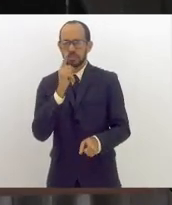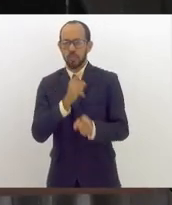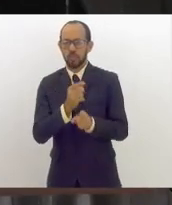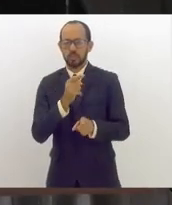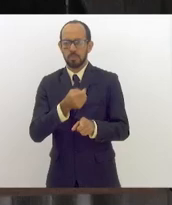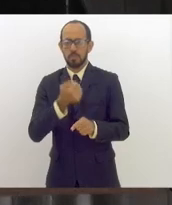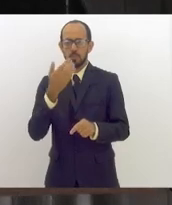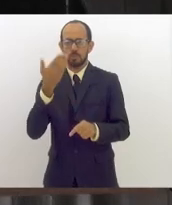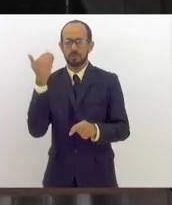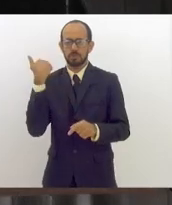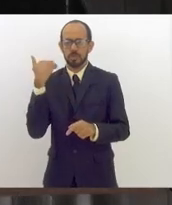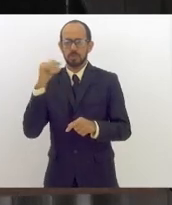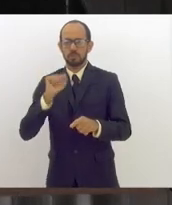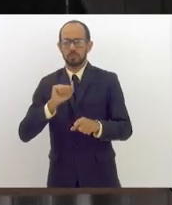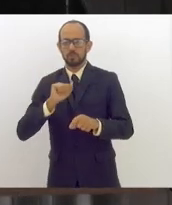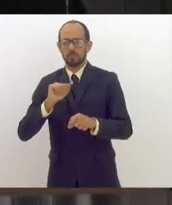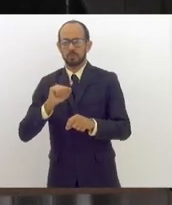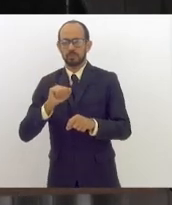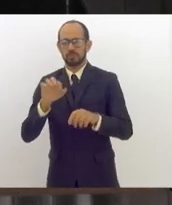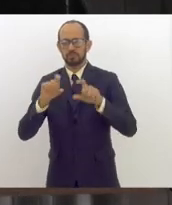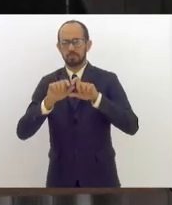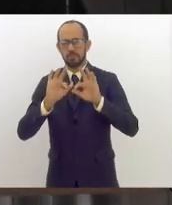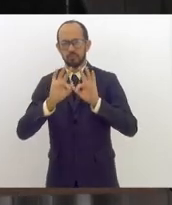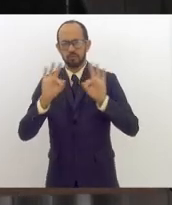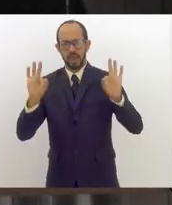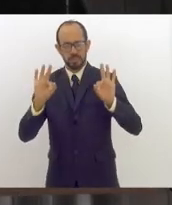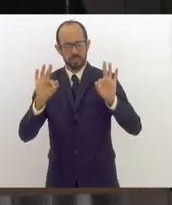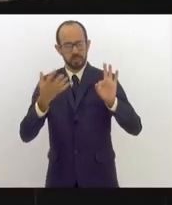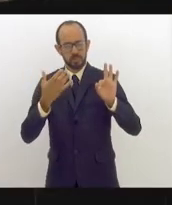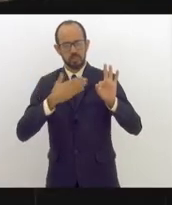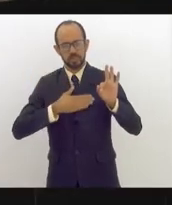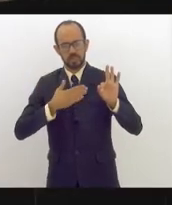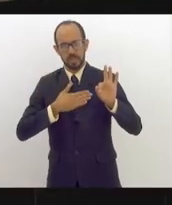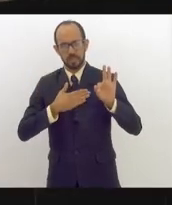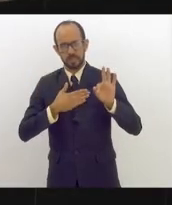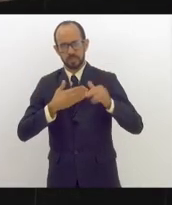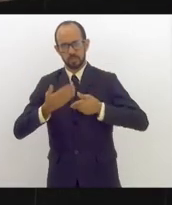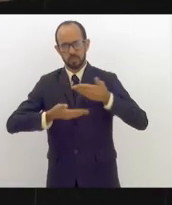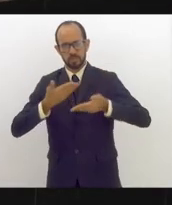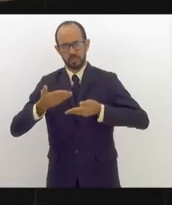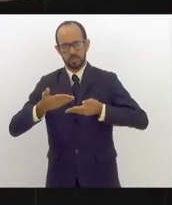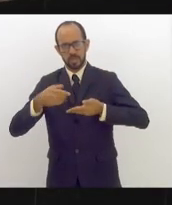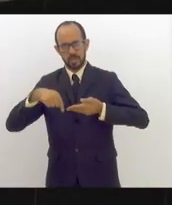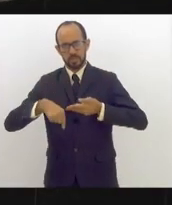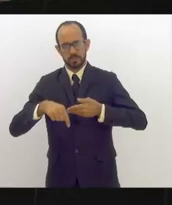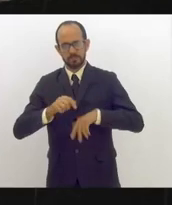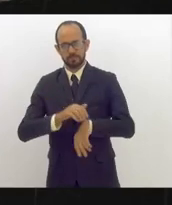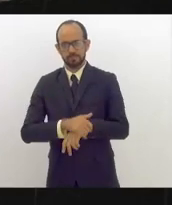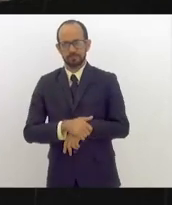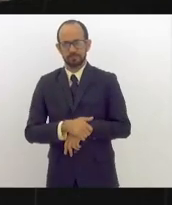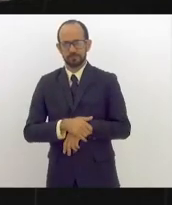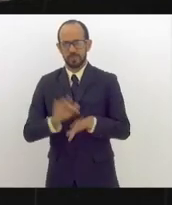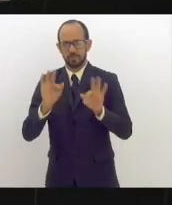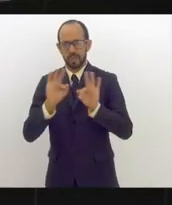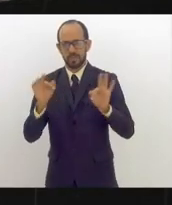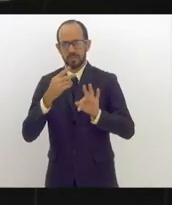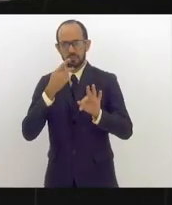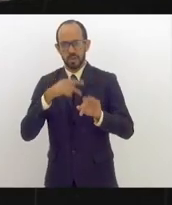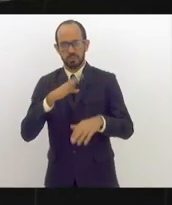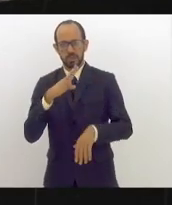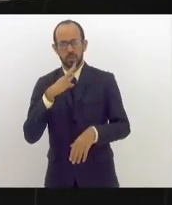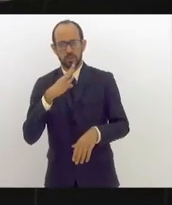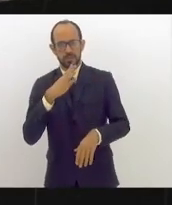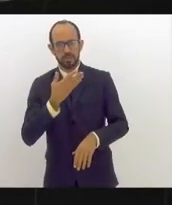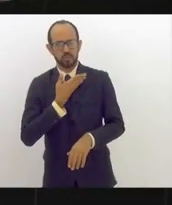recentemente uma frase que eu queria trazer para esse momento Felipe a frase Diz que para conhecermos os